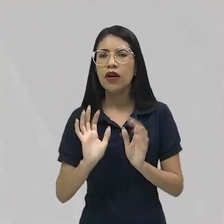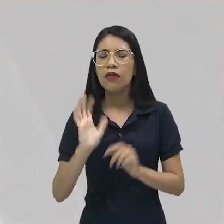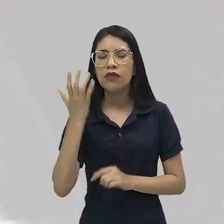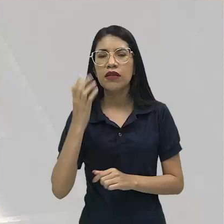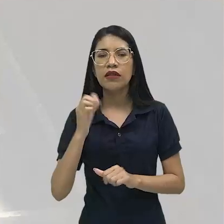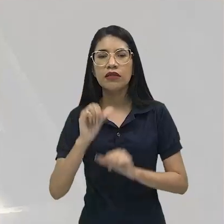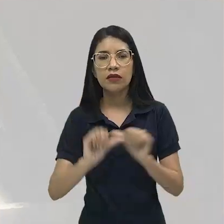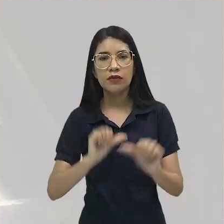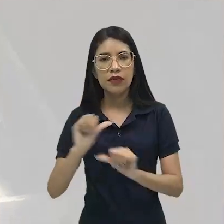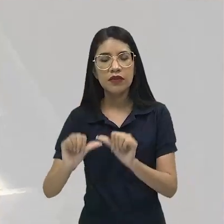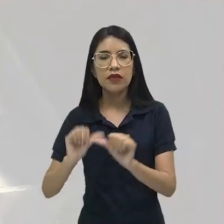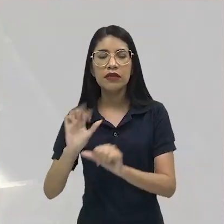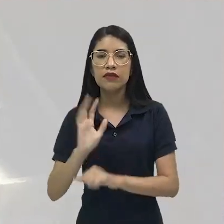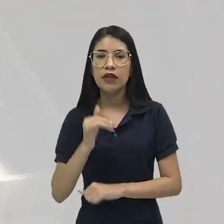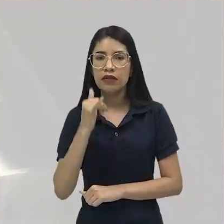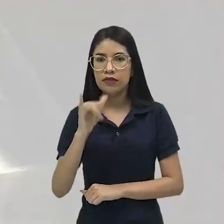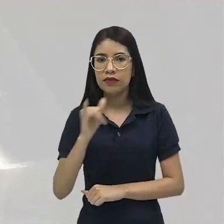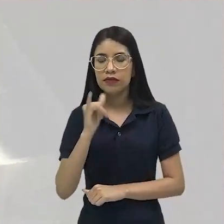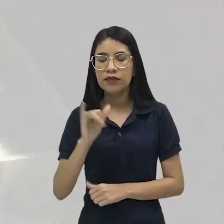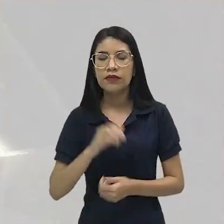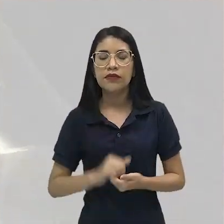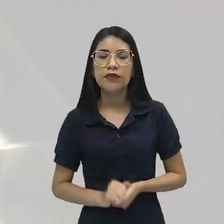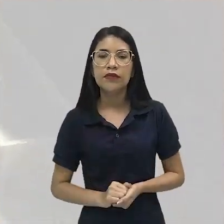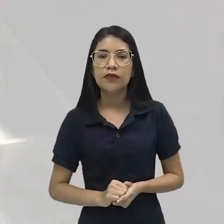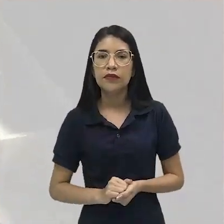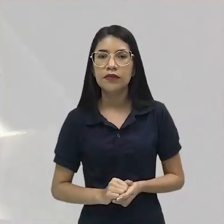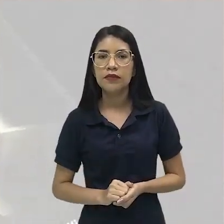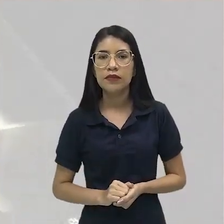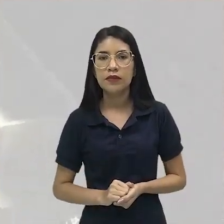lá dentro da barragem? Dá só uma olhada comigo, olha só.